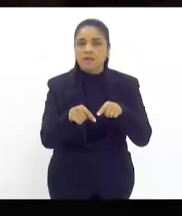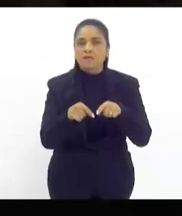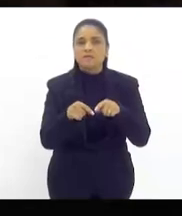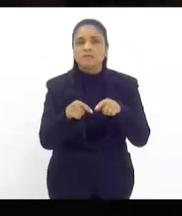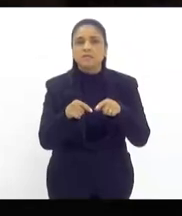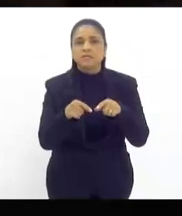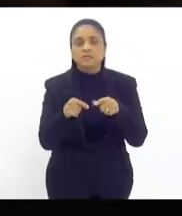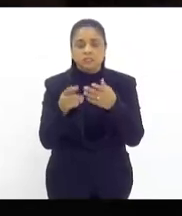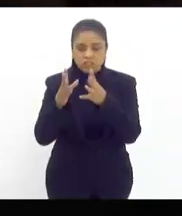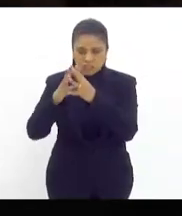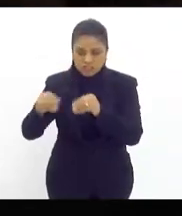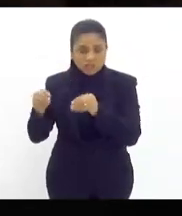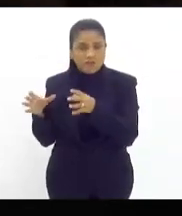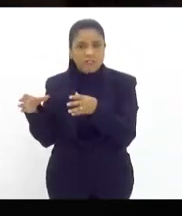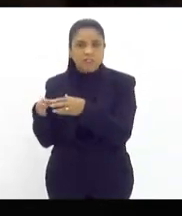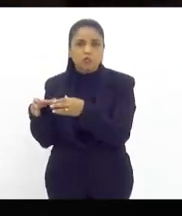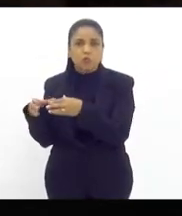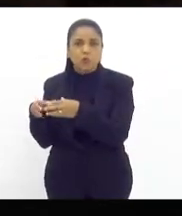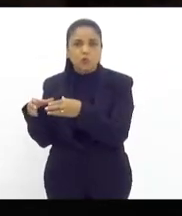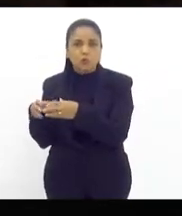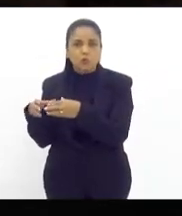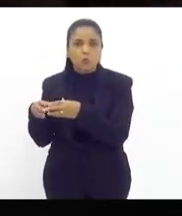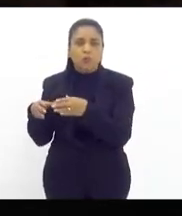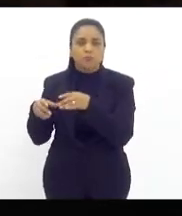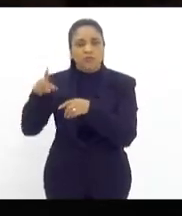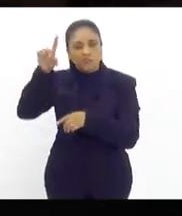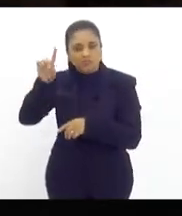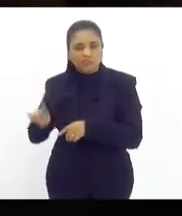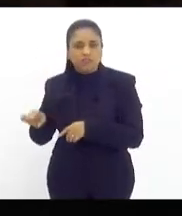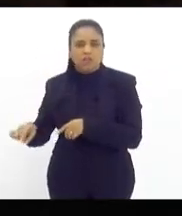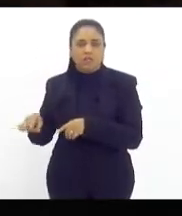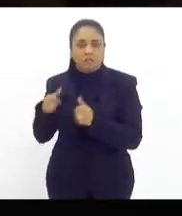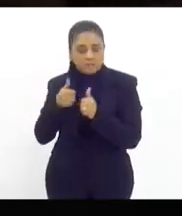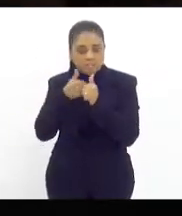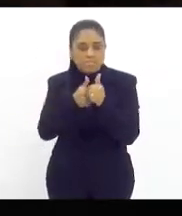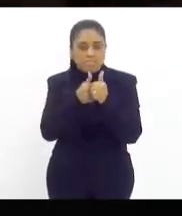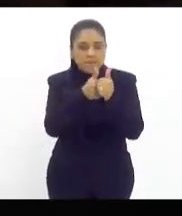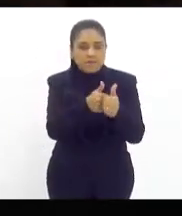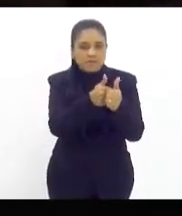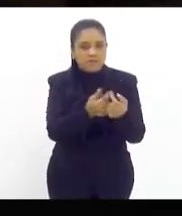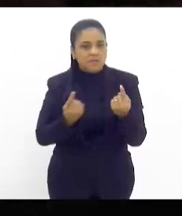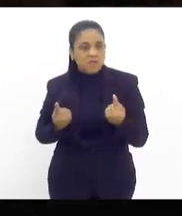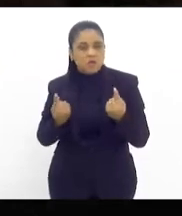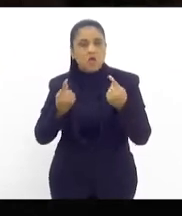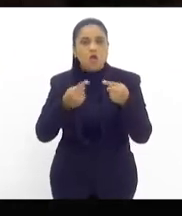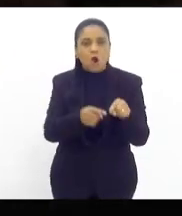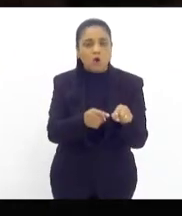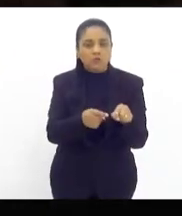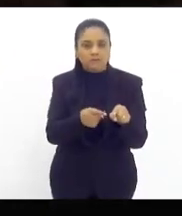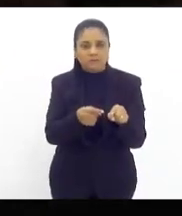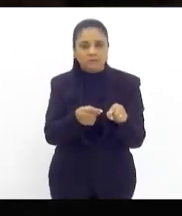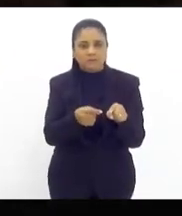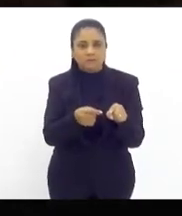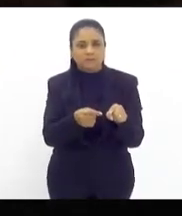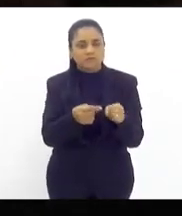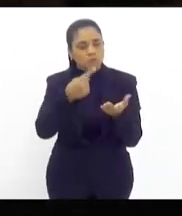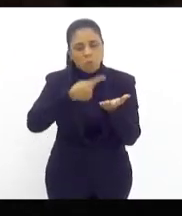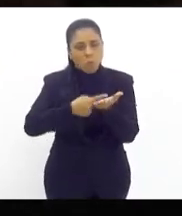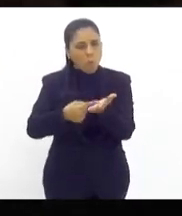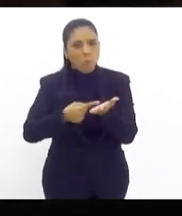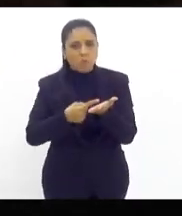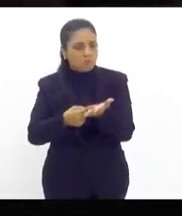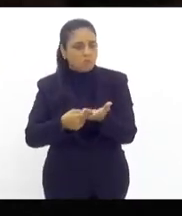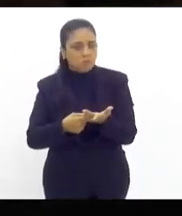células neonazistas de extrema direita que perseguem o contraditório que não tem inclusive compromisso com a